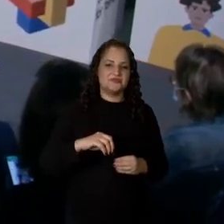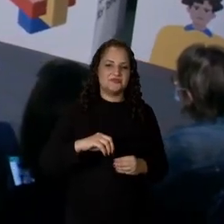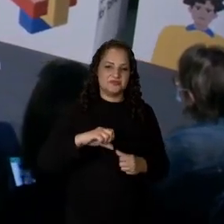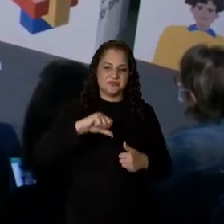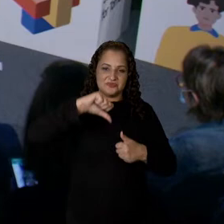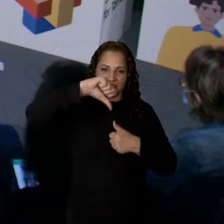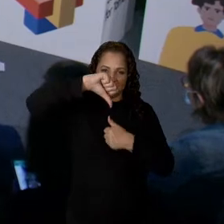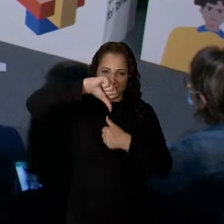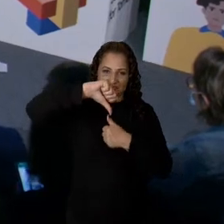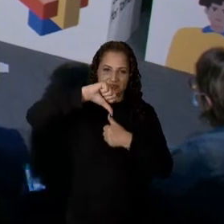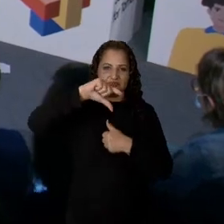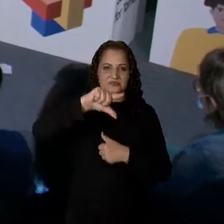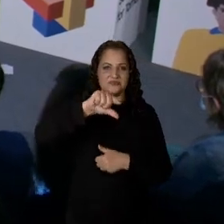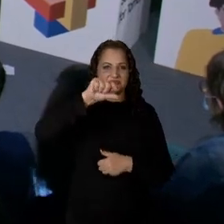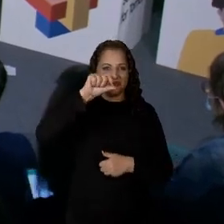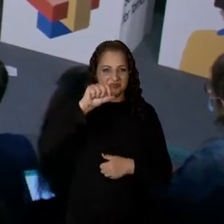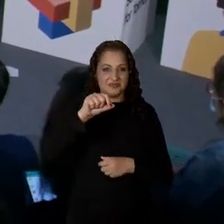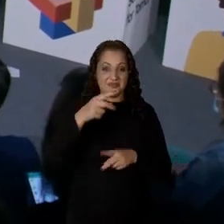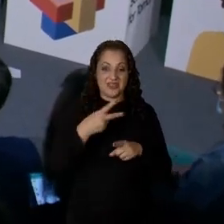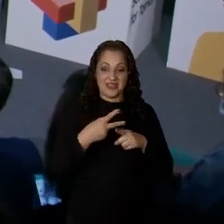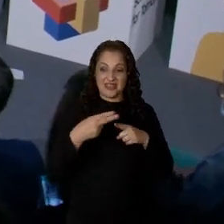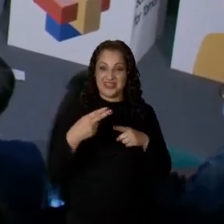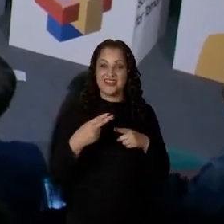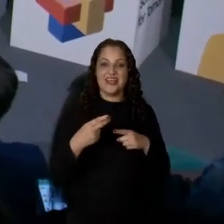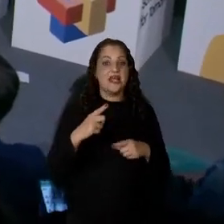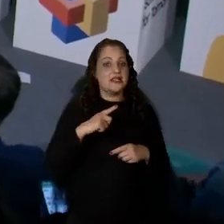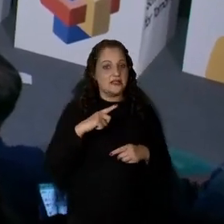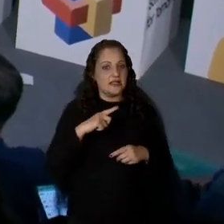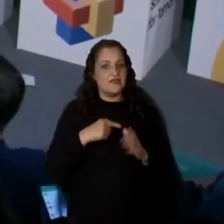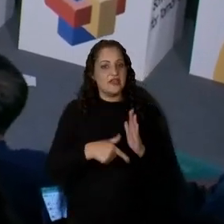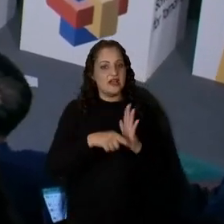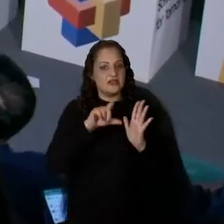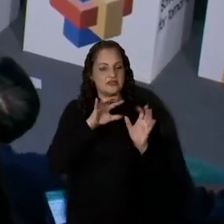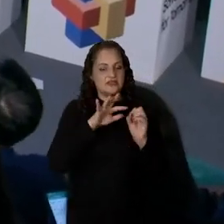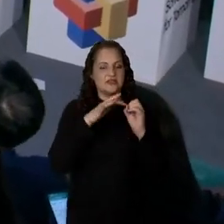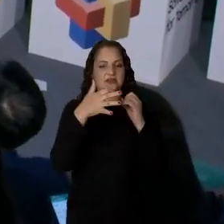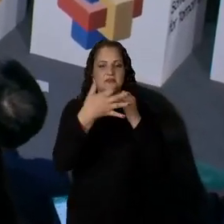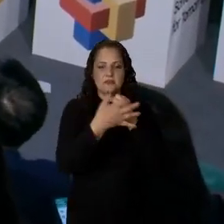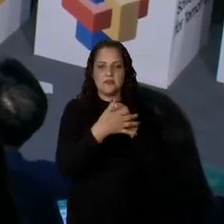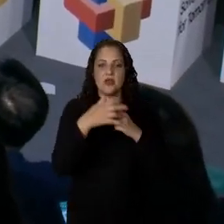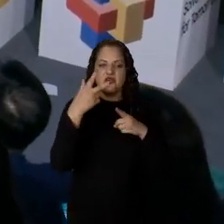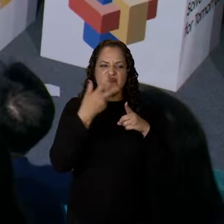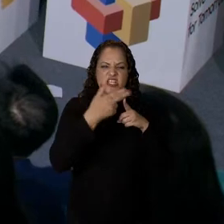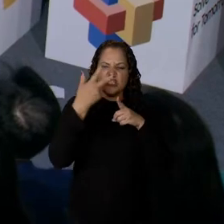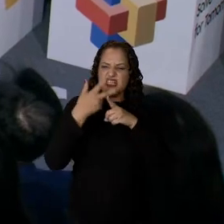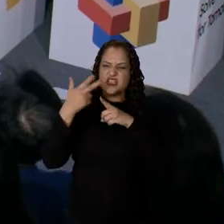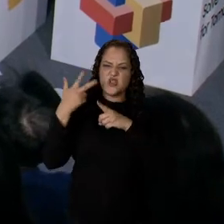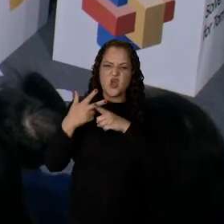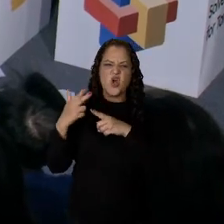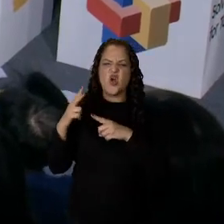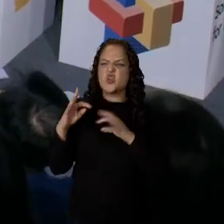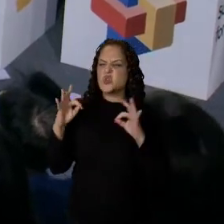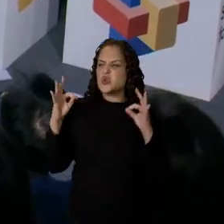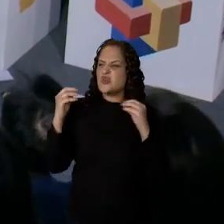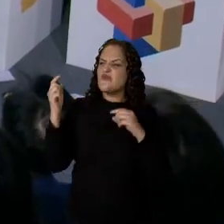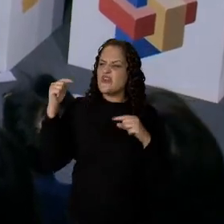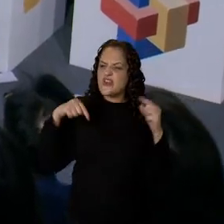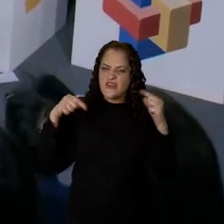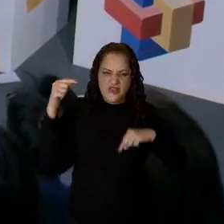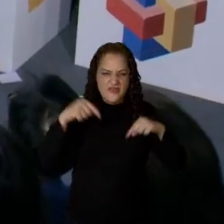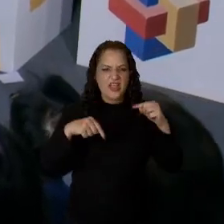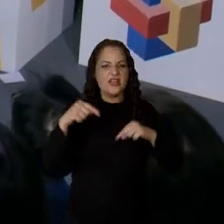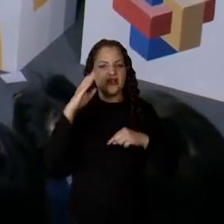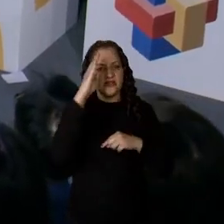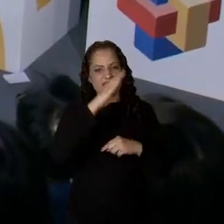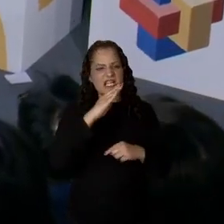da pandemia que a gente trouxe os vencedores da América Latina aqui para o Brasil e foi assim, super legal, porque tinham brasileiros, argentinos,